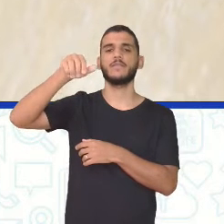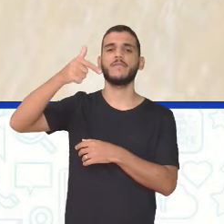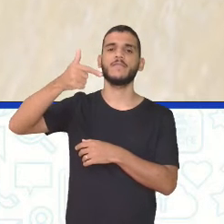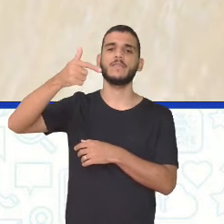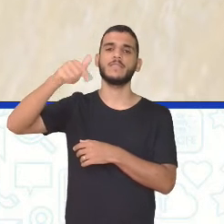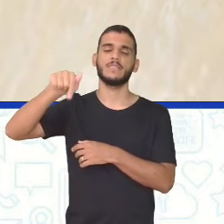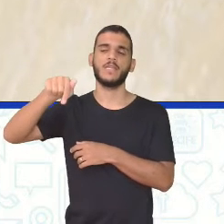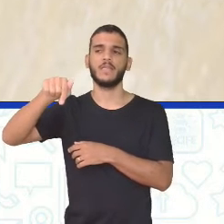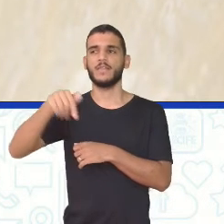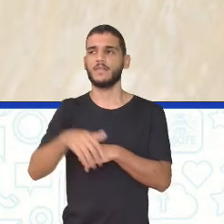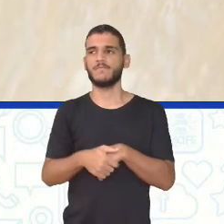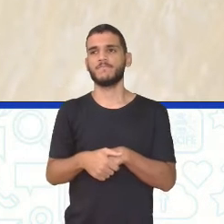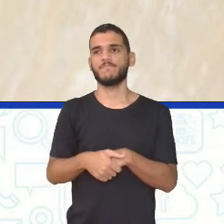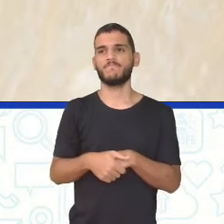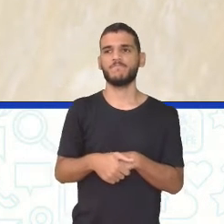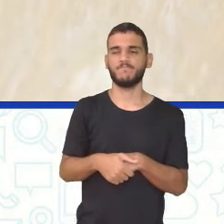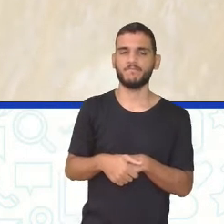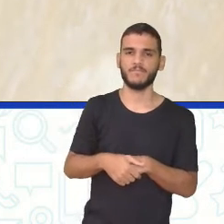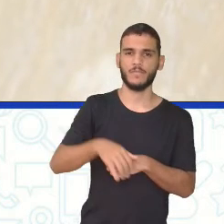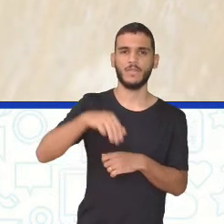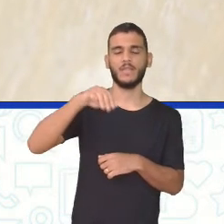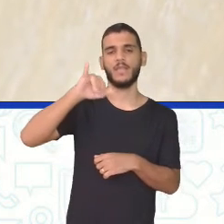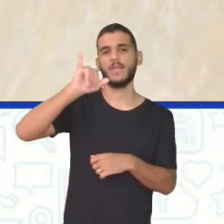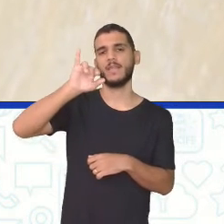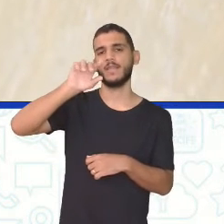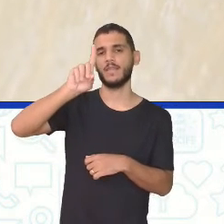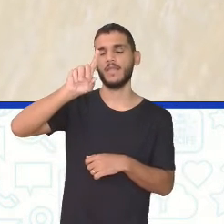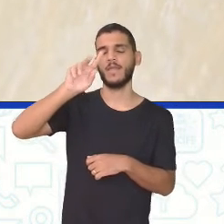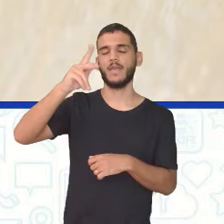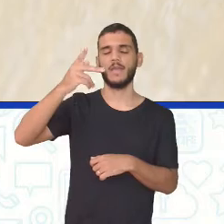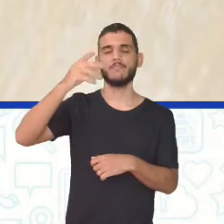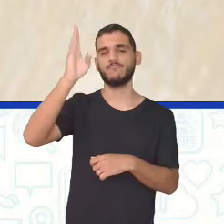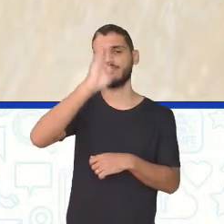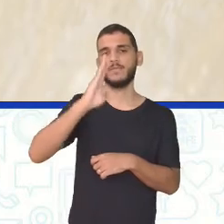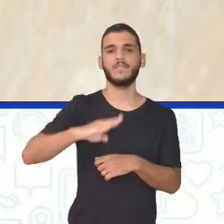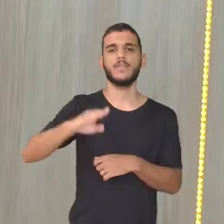0,727, né? O IDH do Brasil aqui está